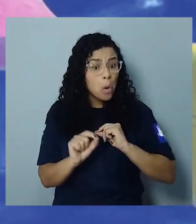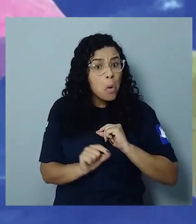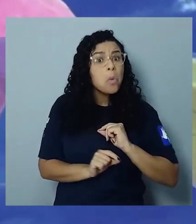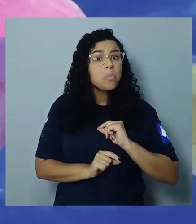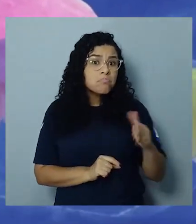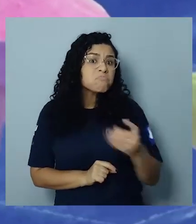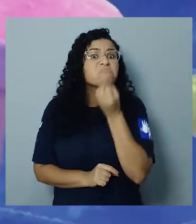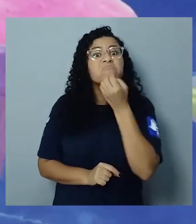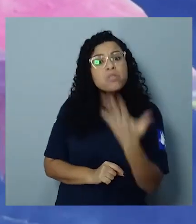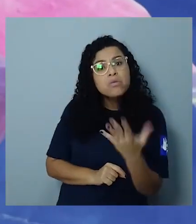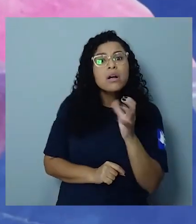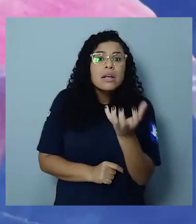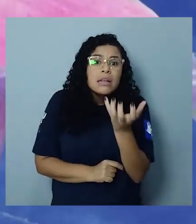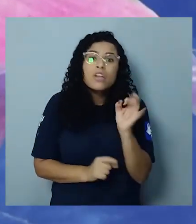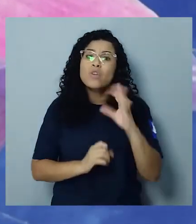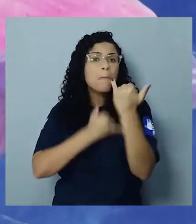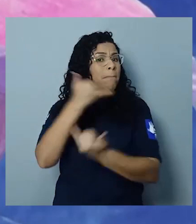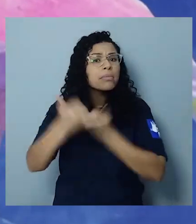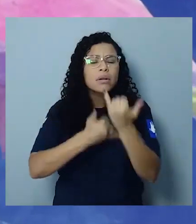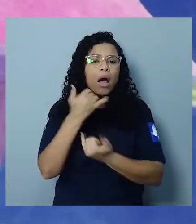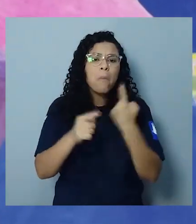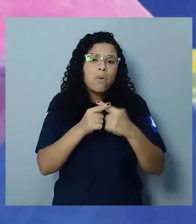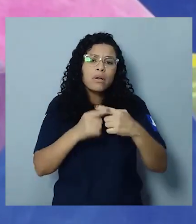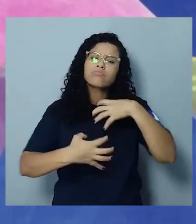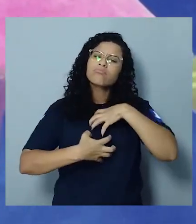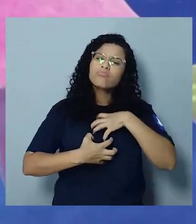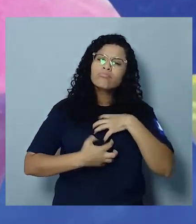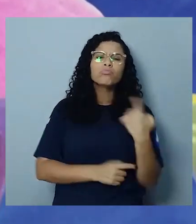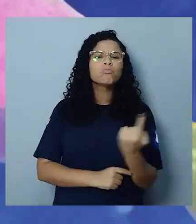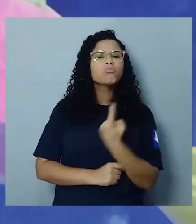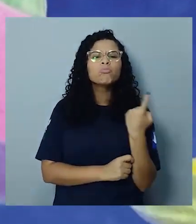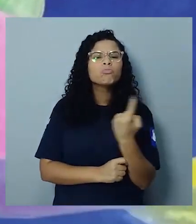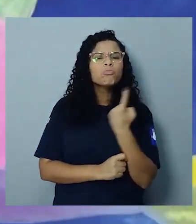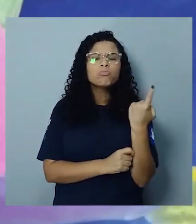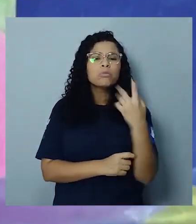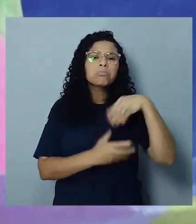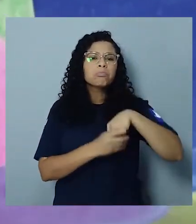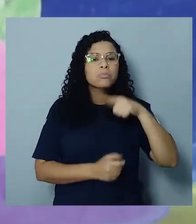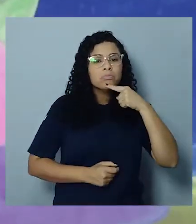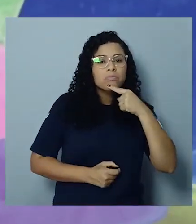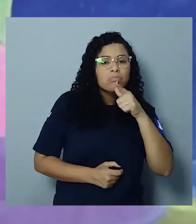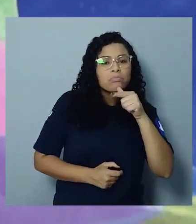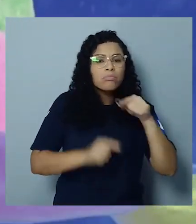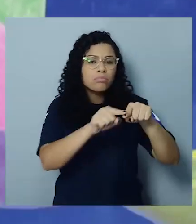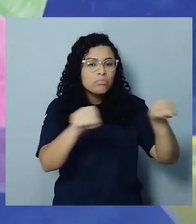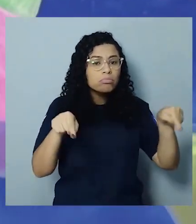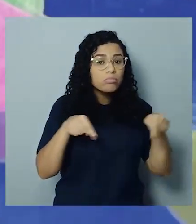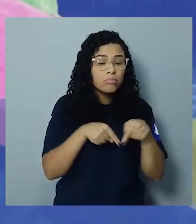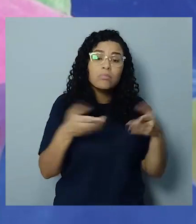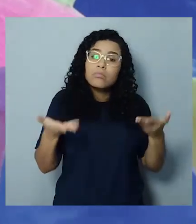eu só queria brincar com ela pois estava sentindo muito sozinho daquele Rio